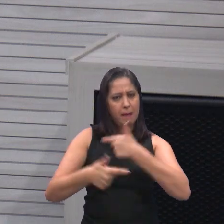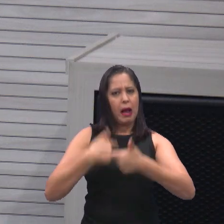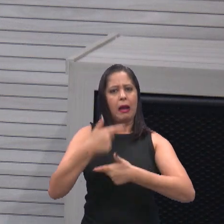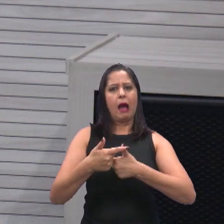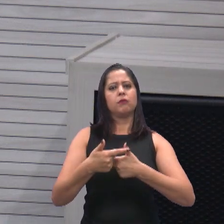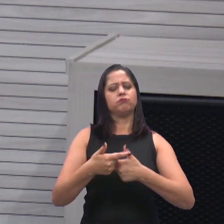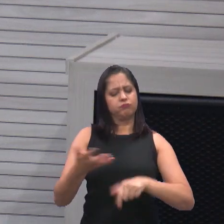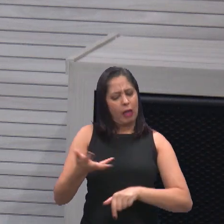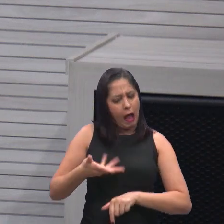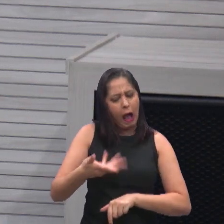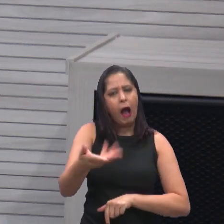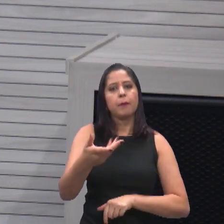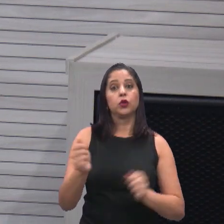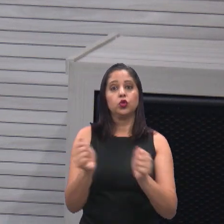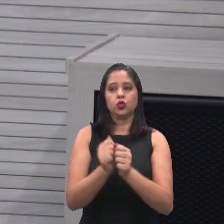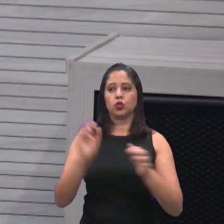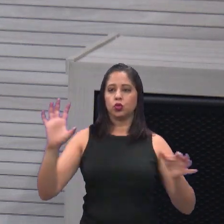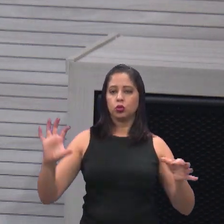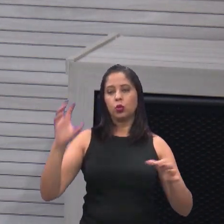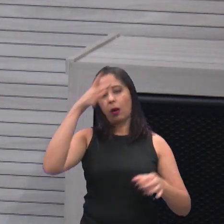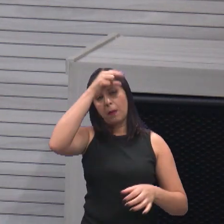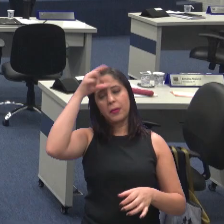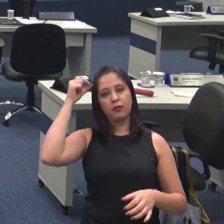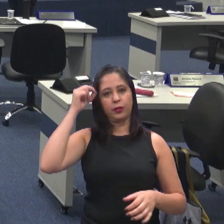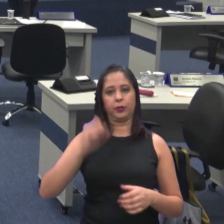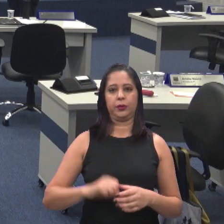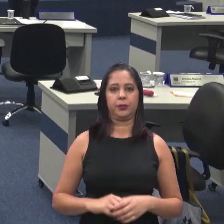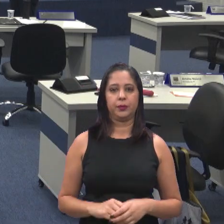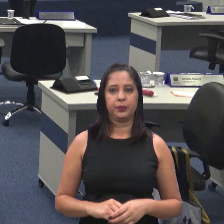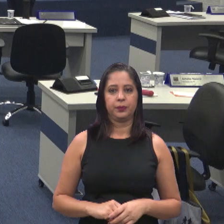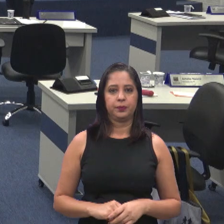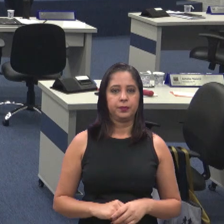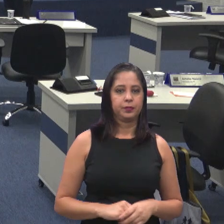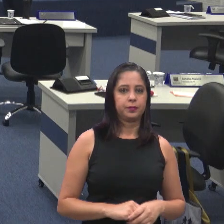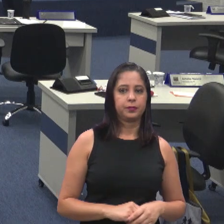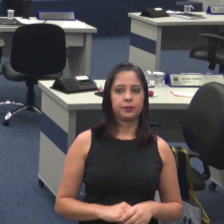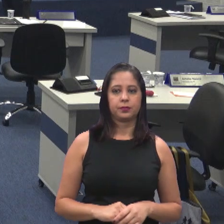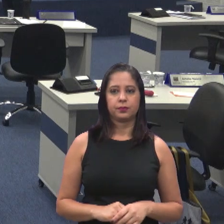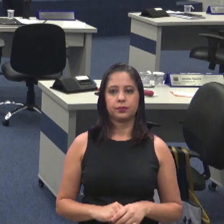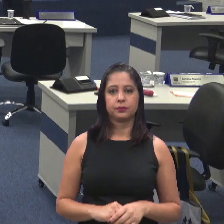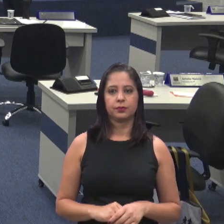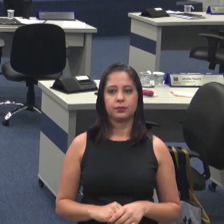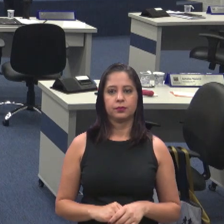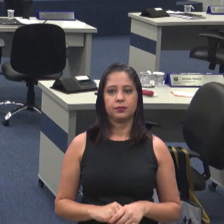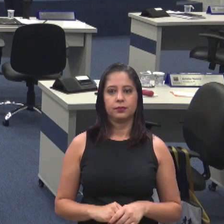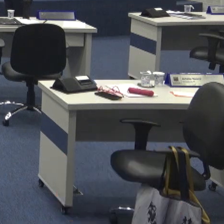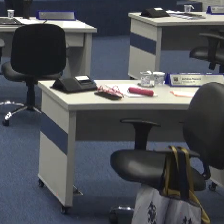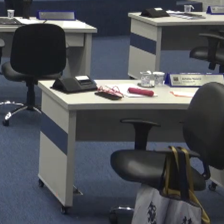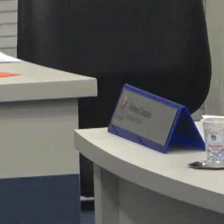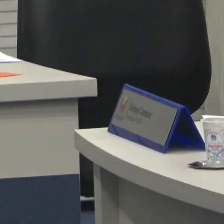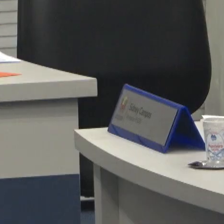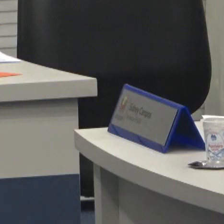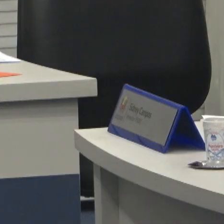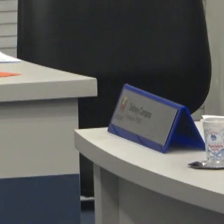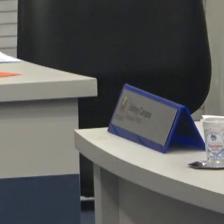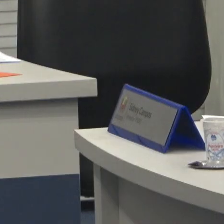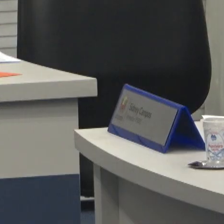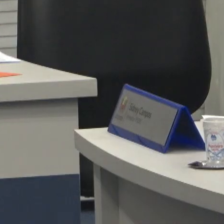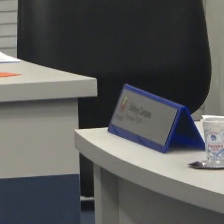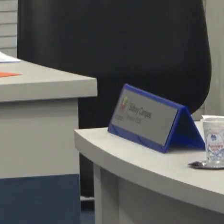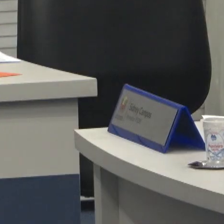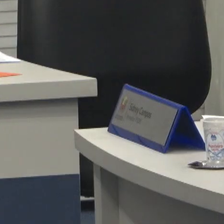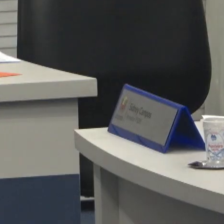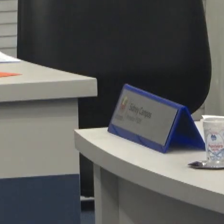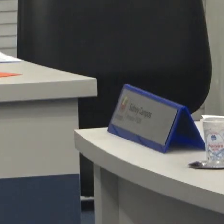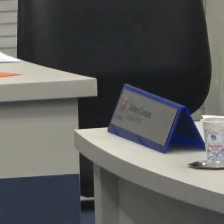fato, dignidade para as pessoas. Com a palavra, o vereador Marcão da Academia. Senhor presidente, também quero colocar meu nome à frente dessa